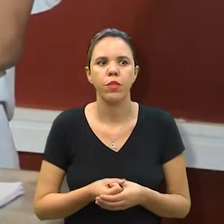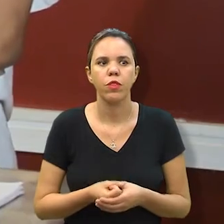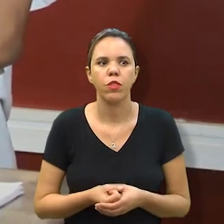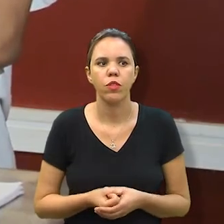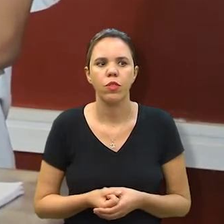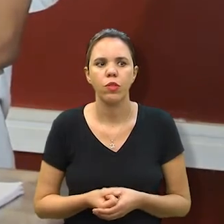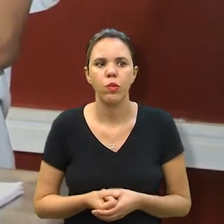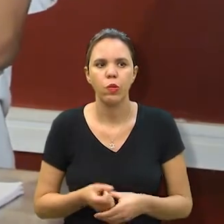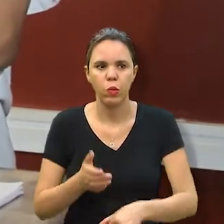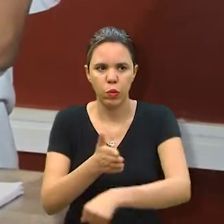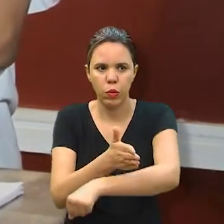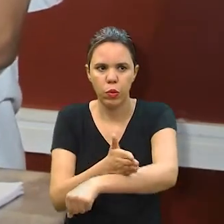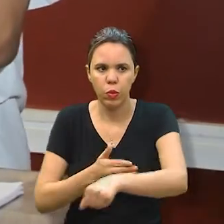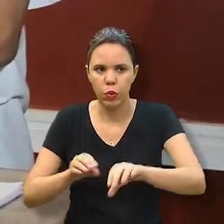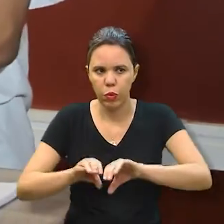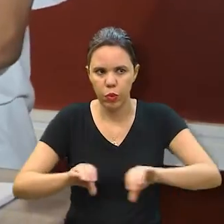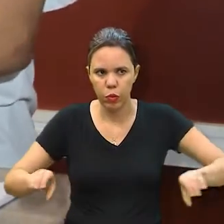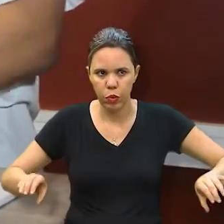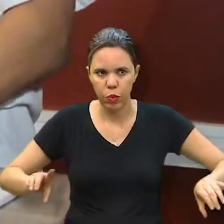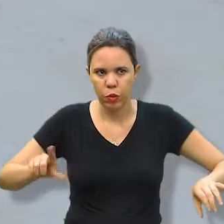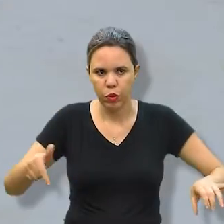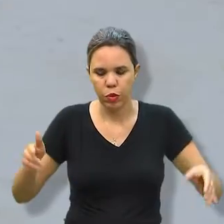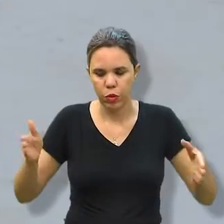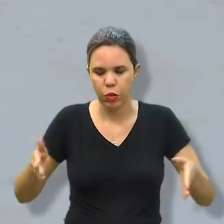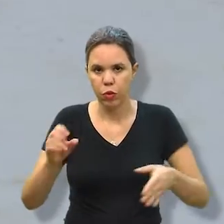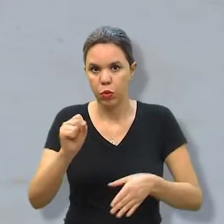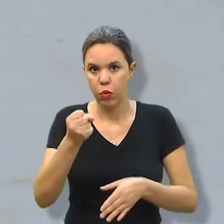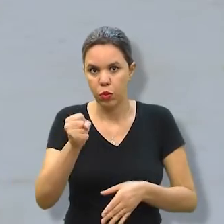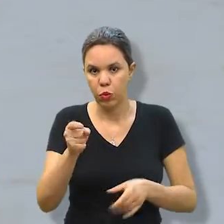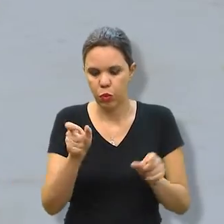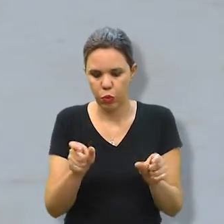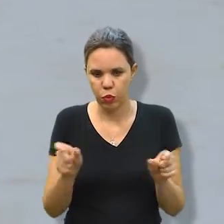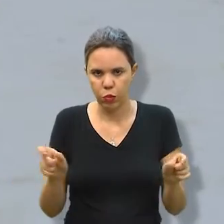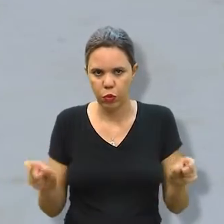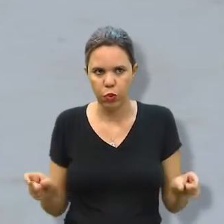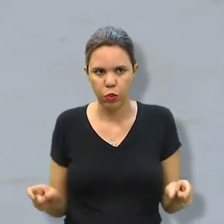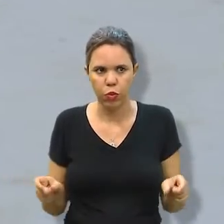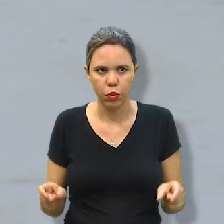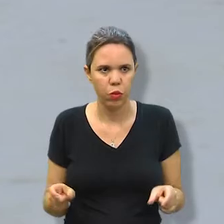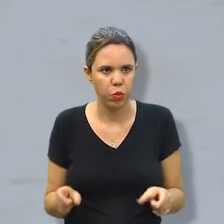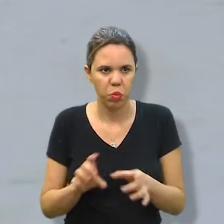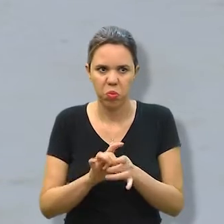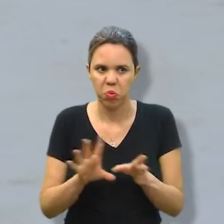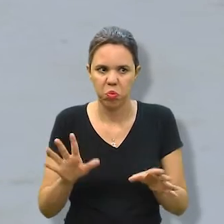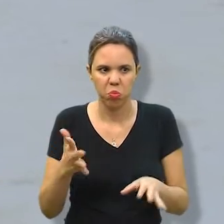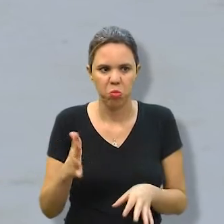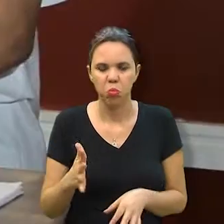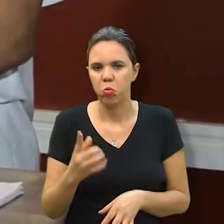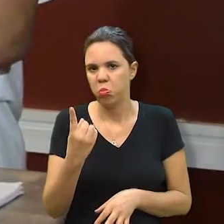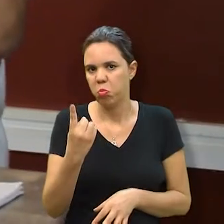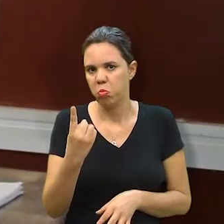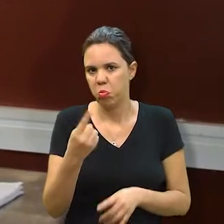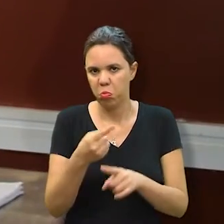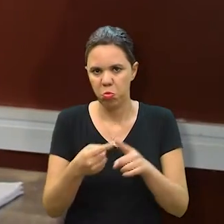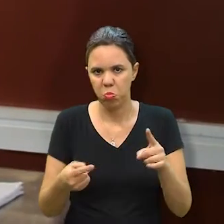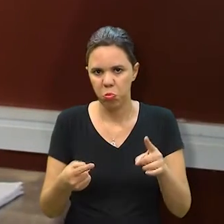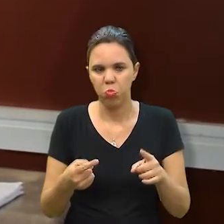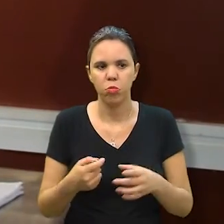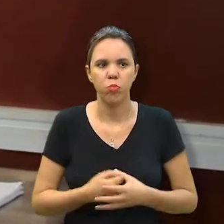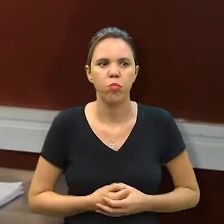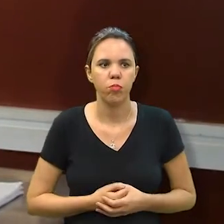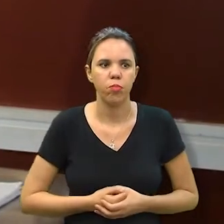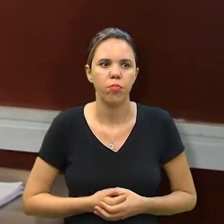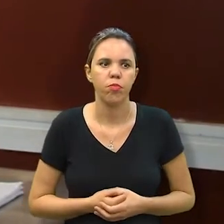o corte enrolado em rolinhos porção equivalente a oito pedaços e o tamanho é aproximadamente um